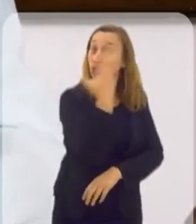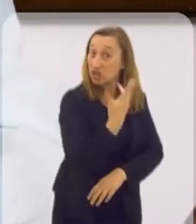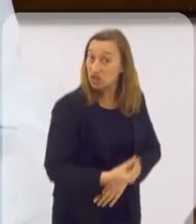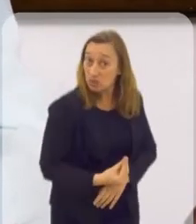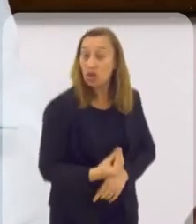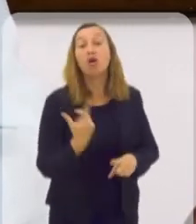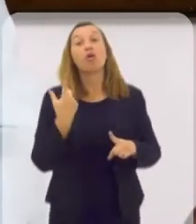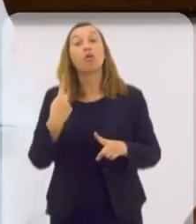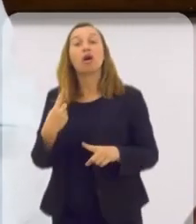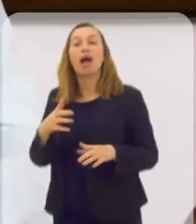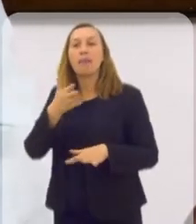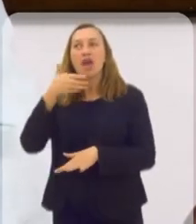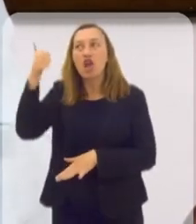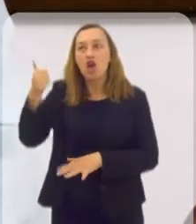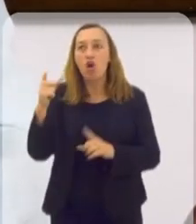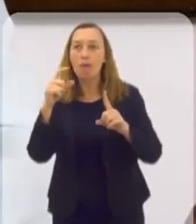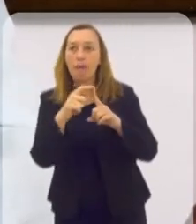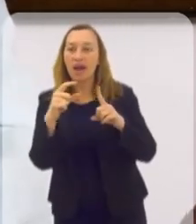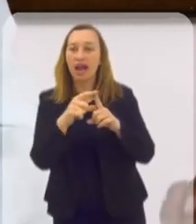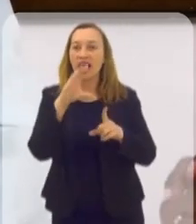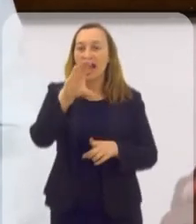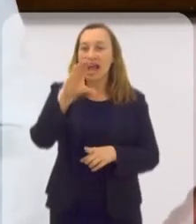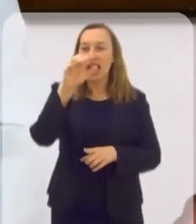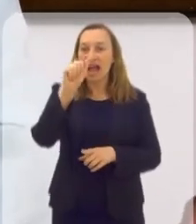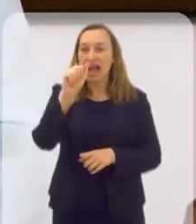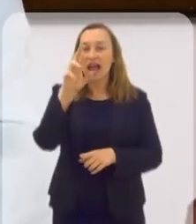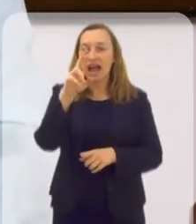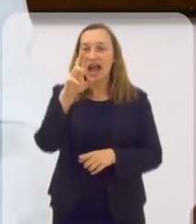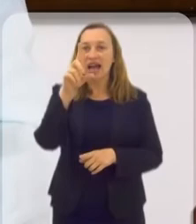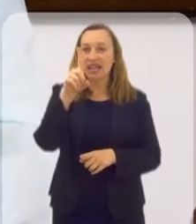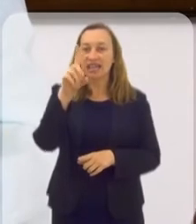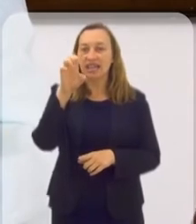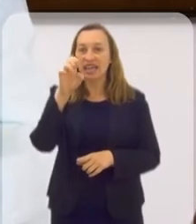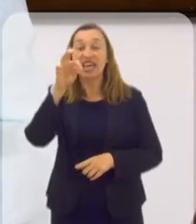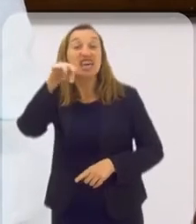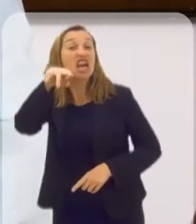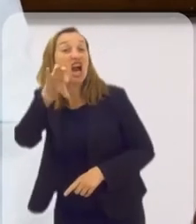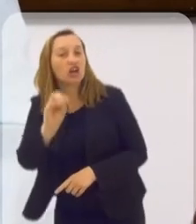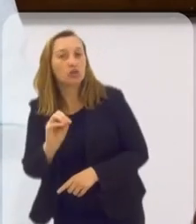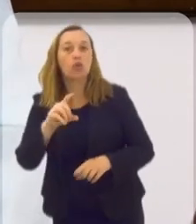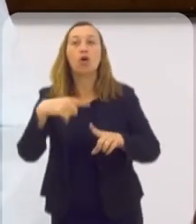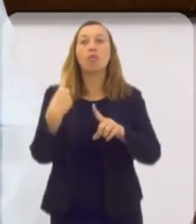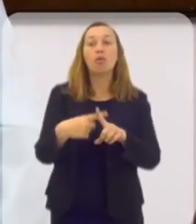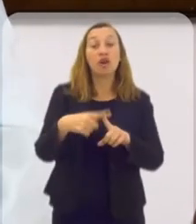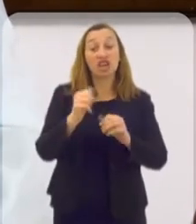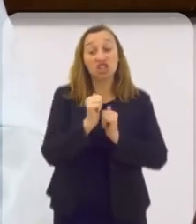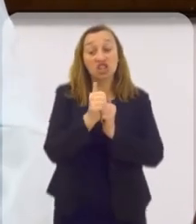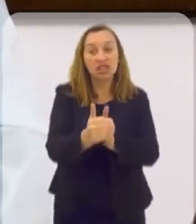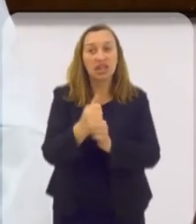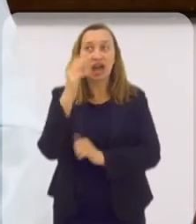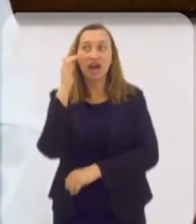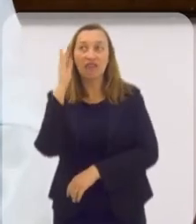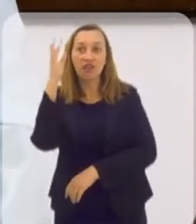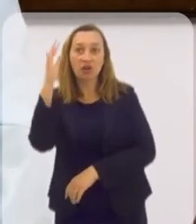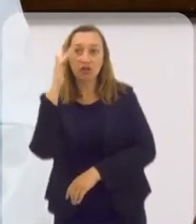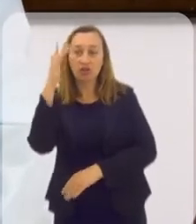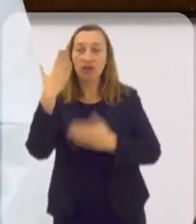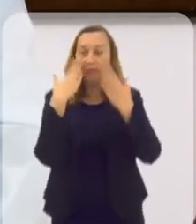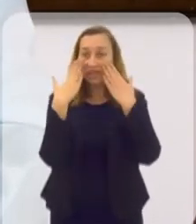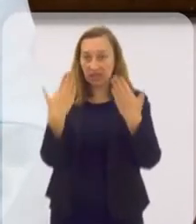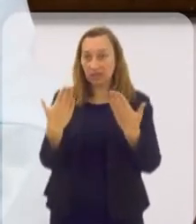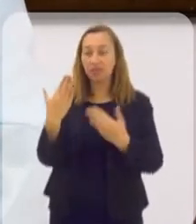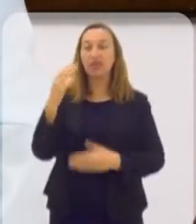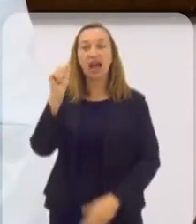os espíritos. Então, a melhor palavra seria kardeciano, porque a gente segue a